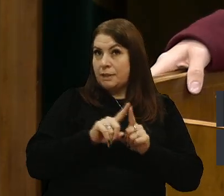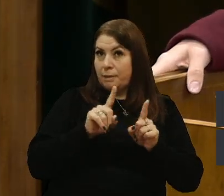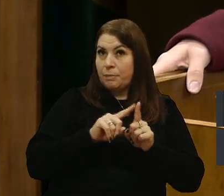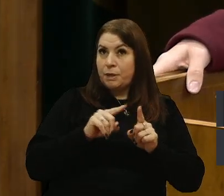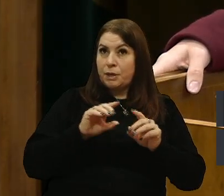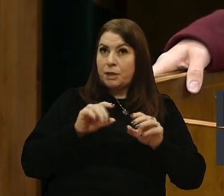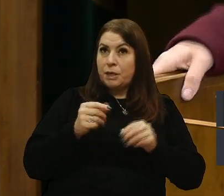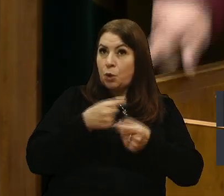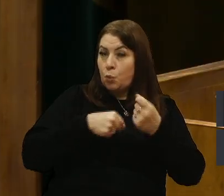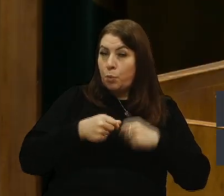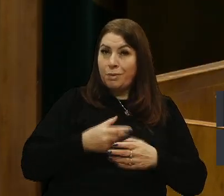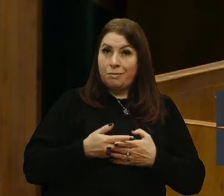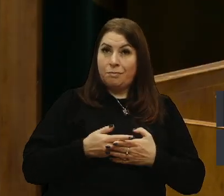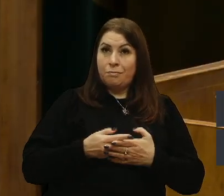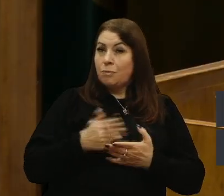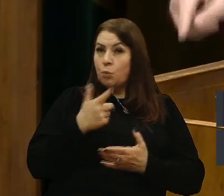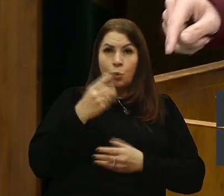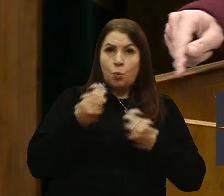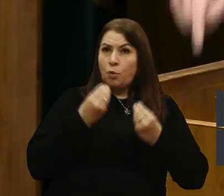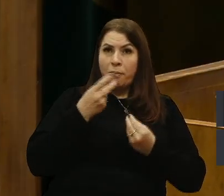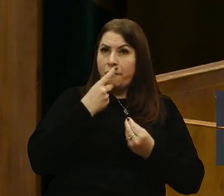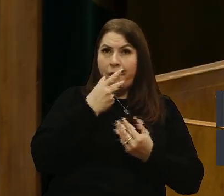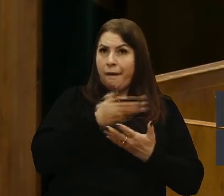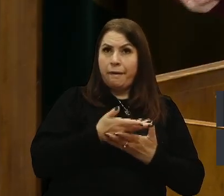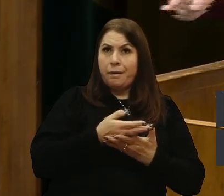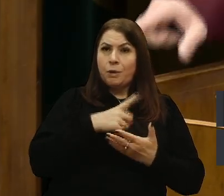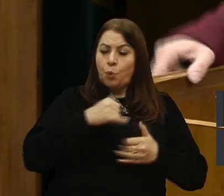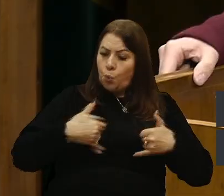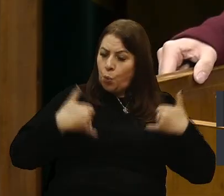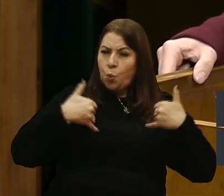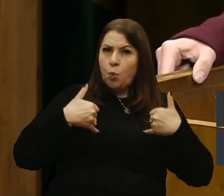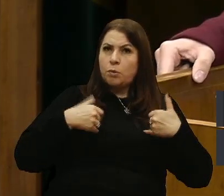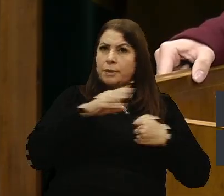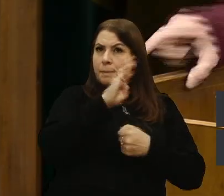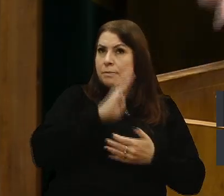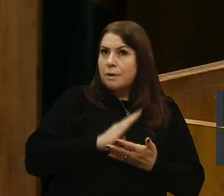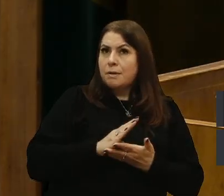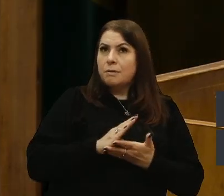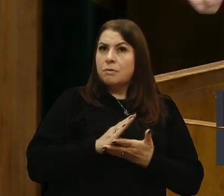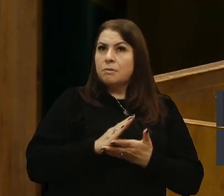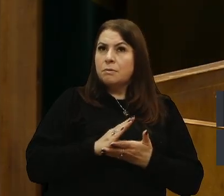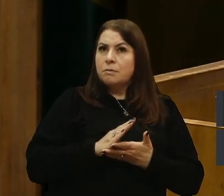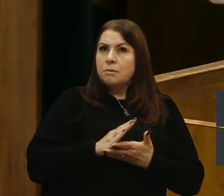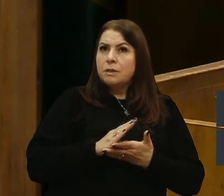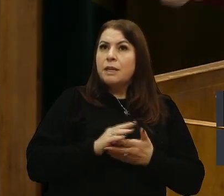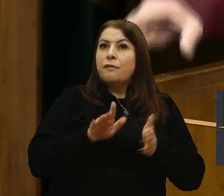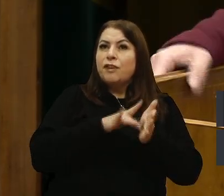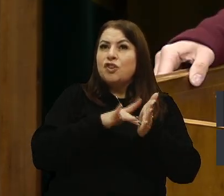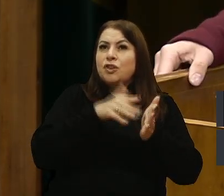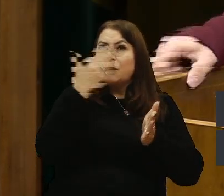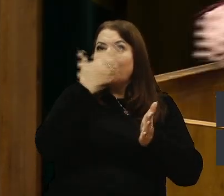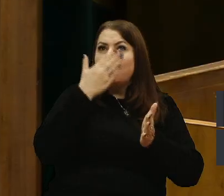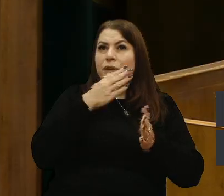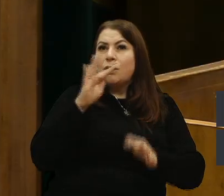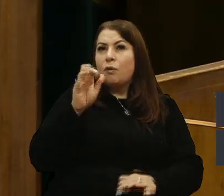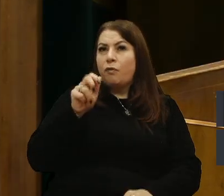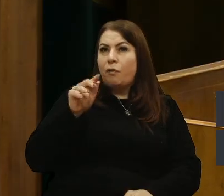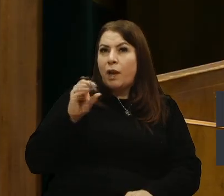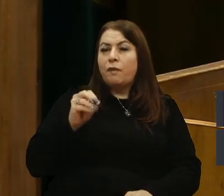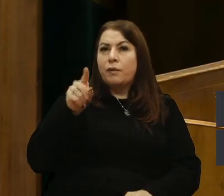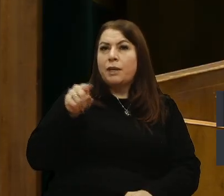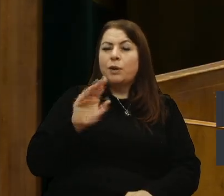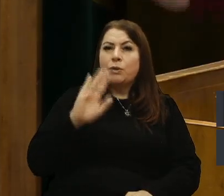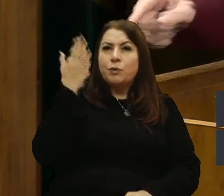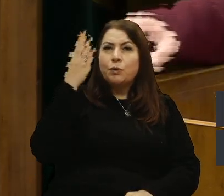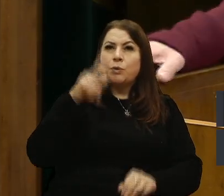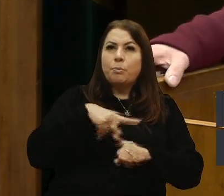nossa economia. Não tem como eu dizer que eu tenho orgulho de ser brasileira e passar pano para o que faz Flávio Bolsonaro, que é um traidor